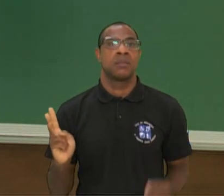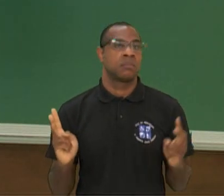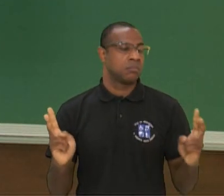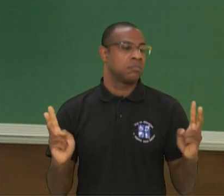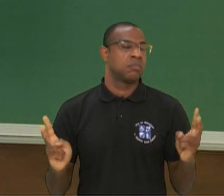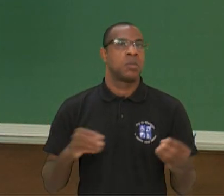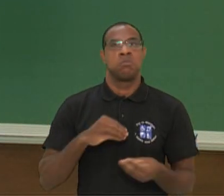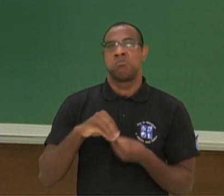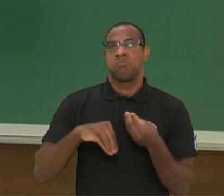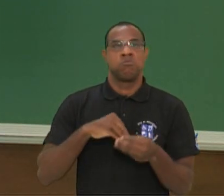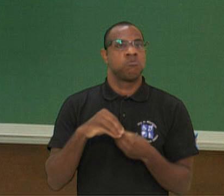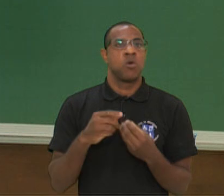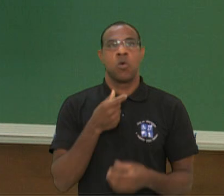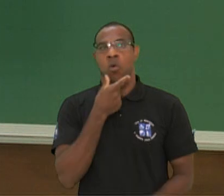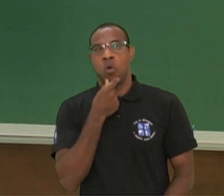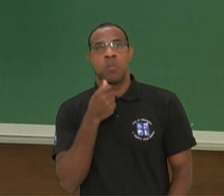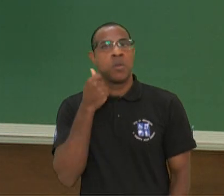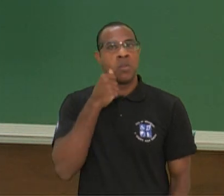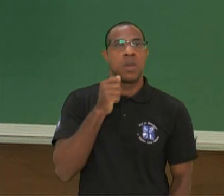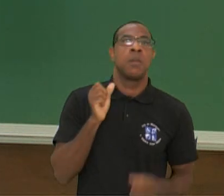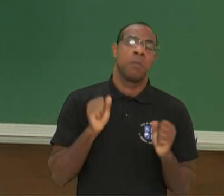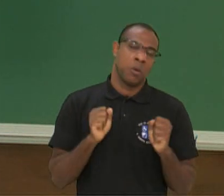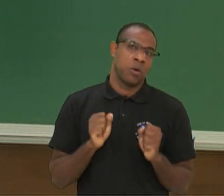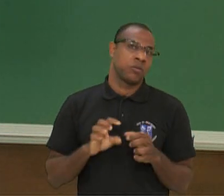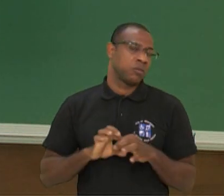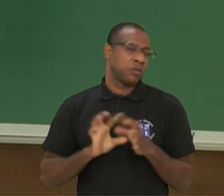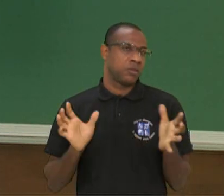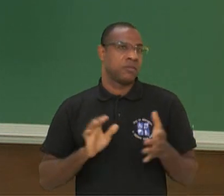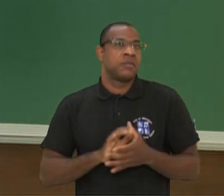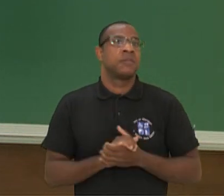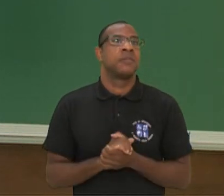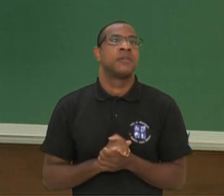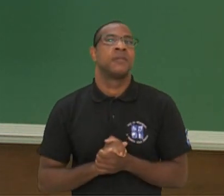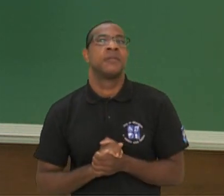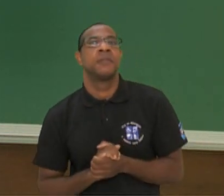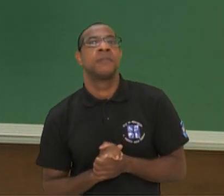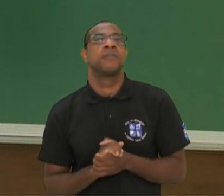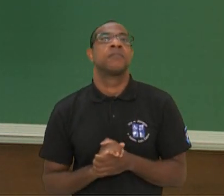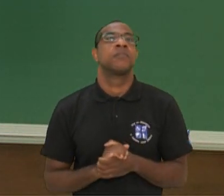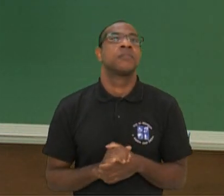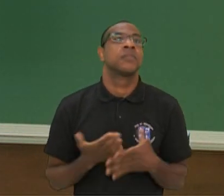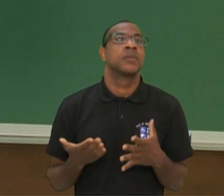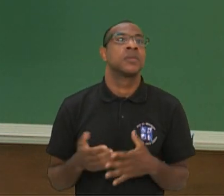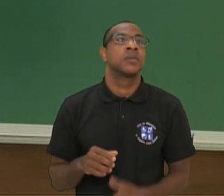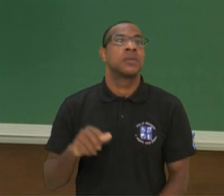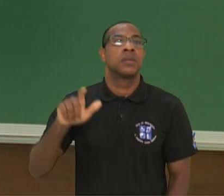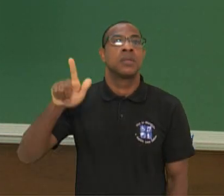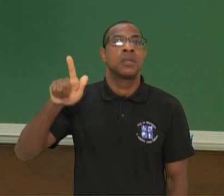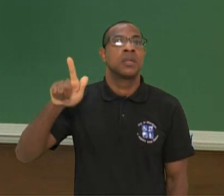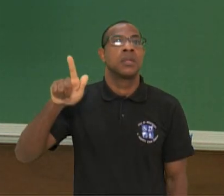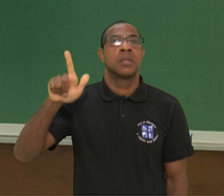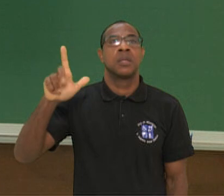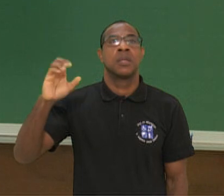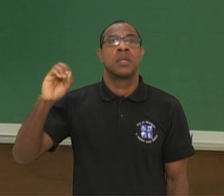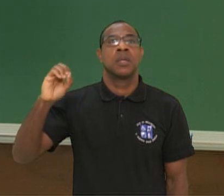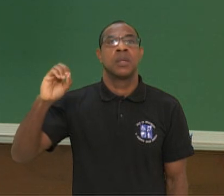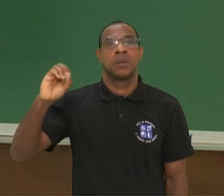mistas ou não. E agora vamos falar um pouco sobre os golpes. Quais são os principais golpes do tênis de